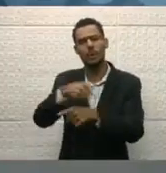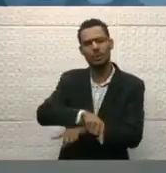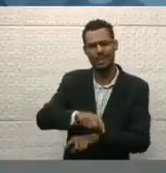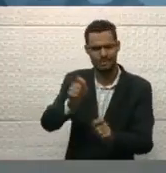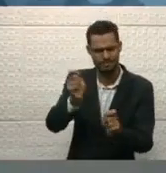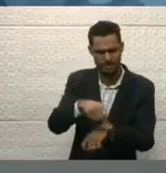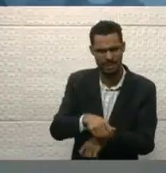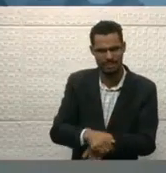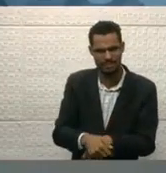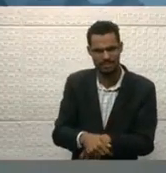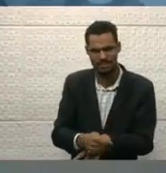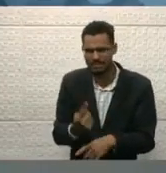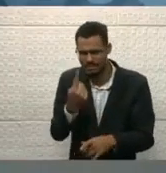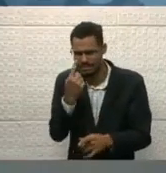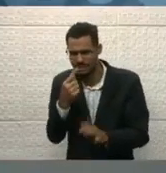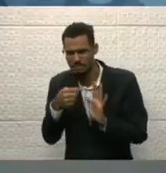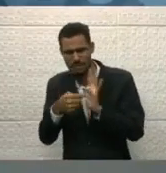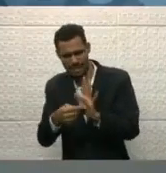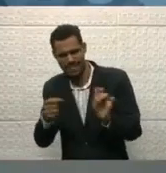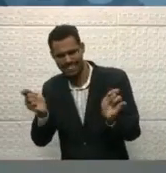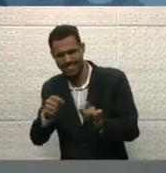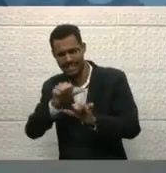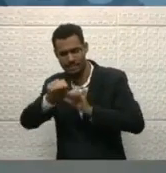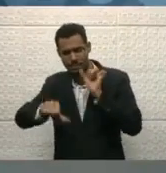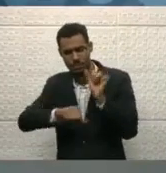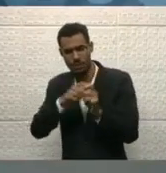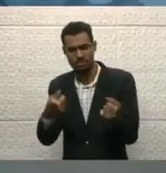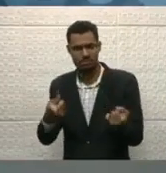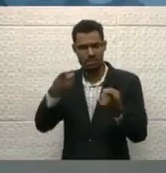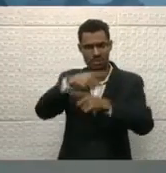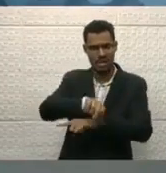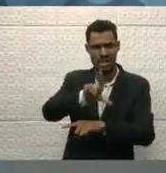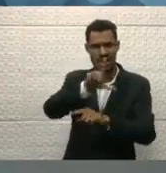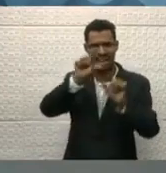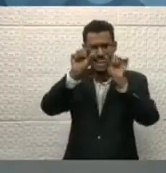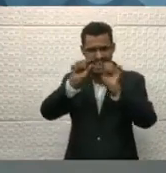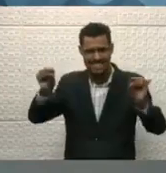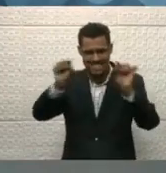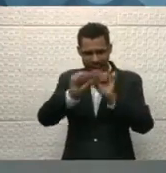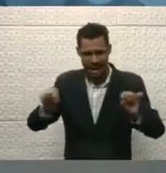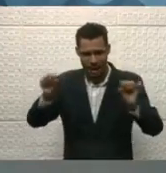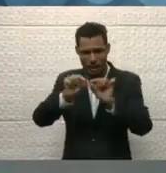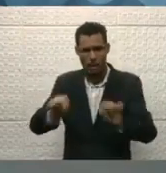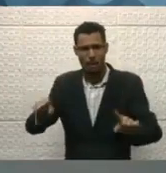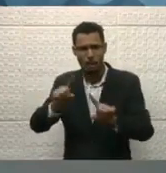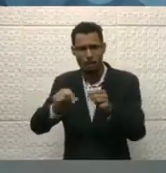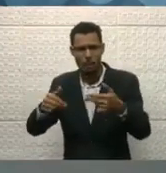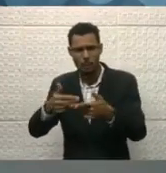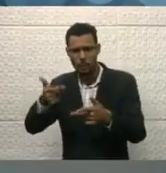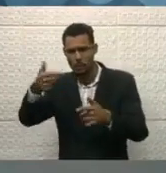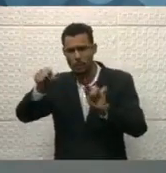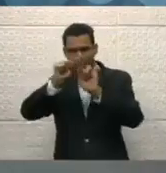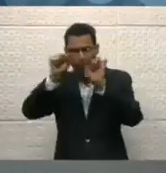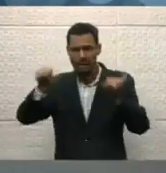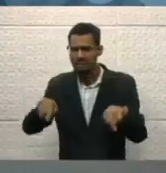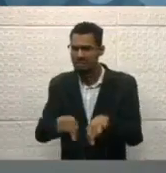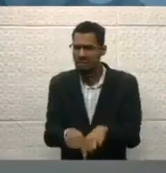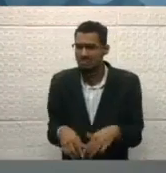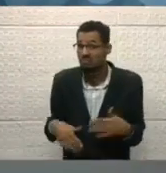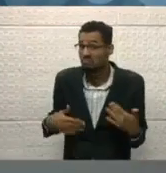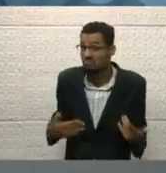possível? Será que eu consigo representar uma transformação linear a partir de um produto matricial? Então,